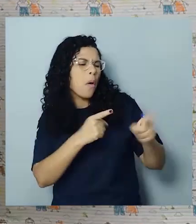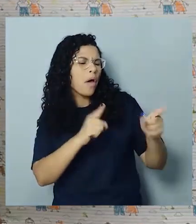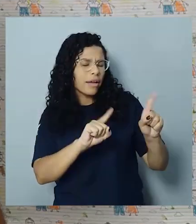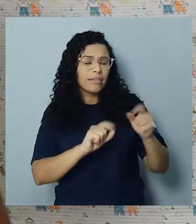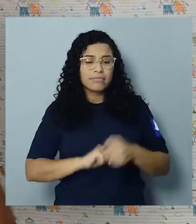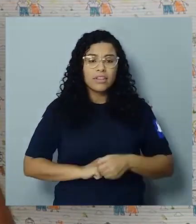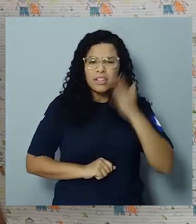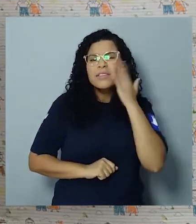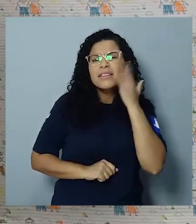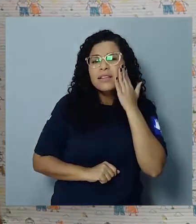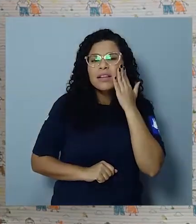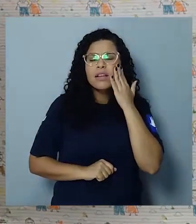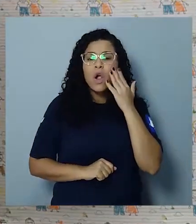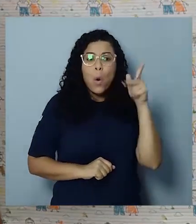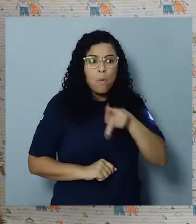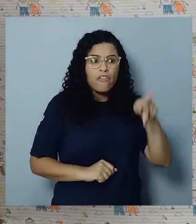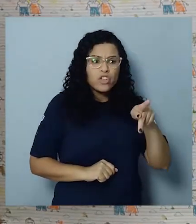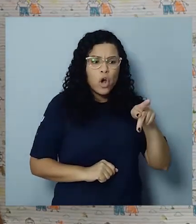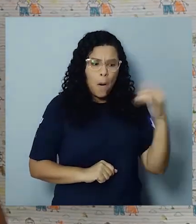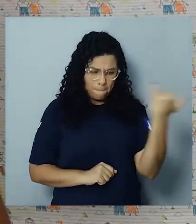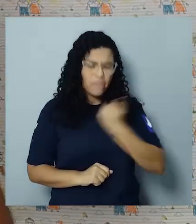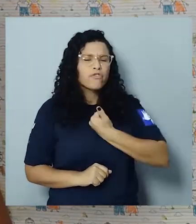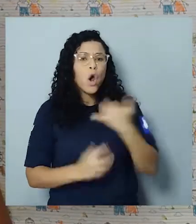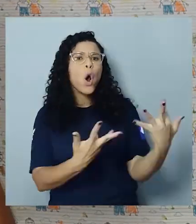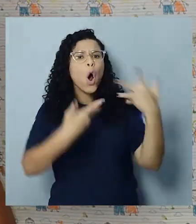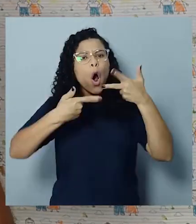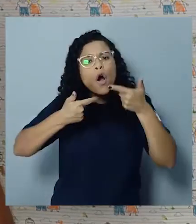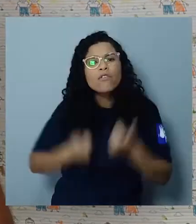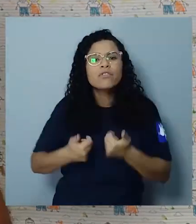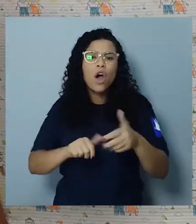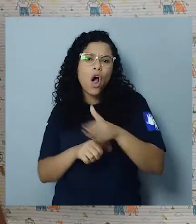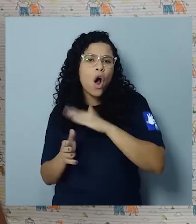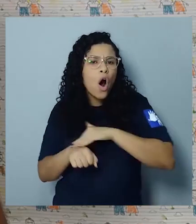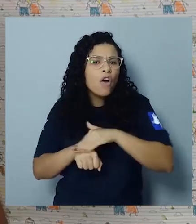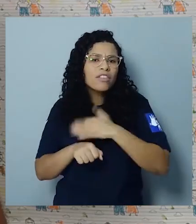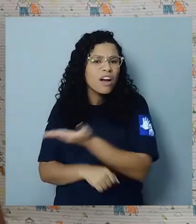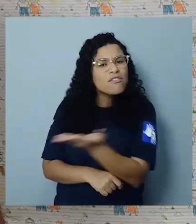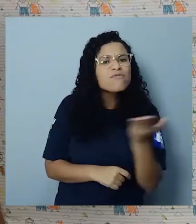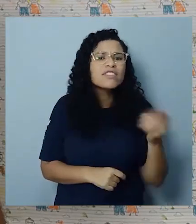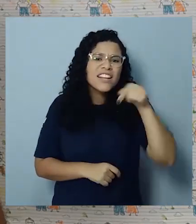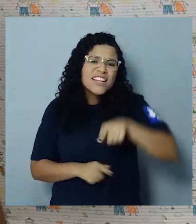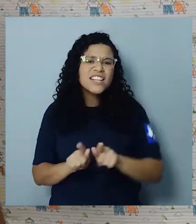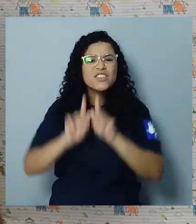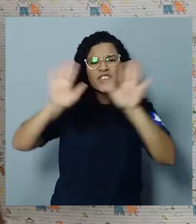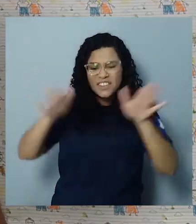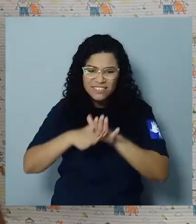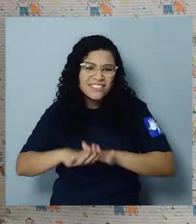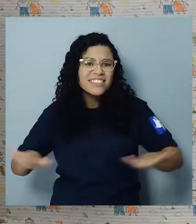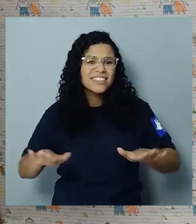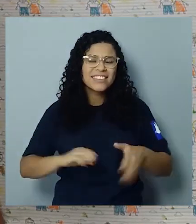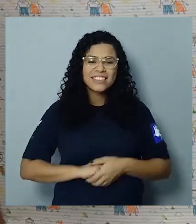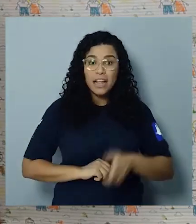já feita fez 25 fim Professor Eduardo me falou ele me convidou para falar com as crianças de 14